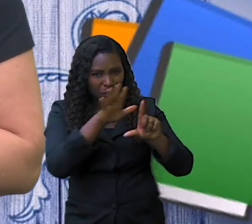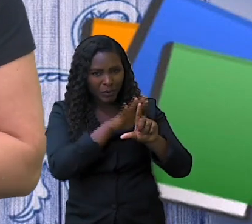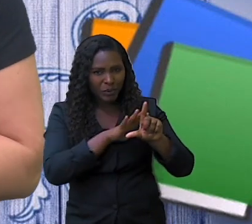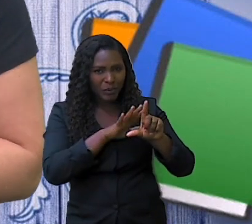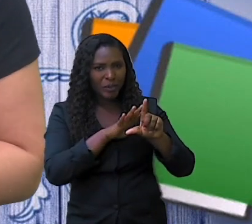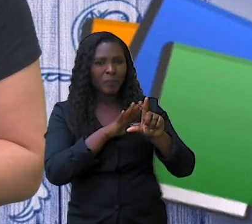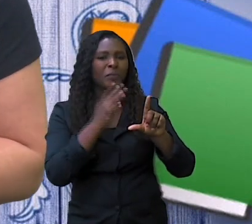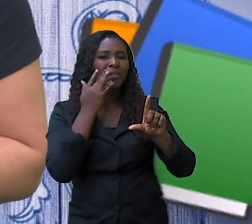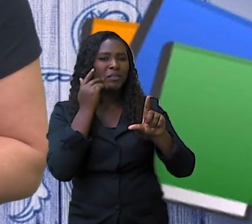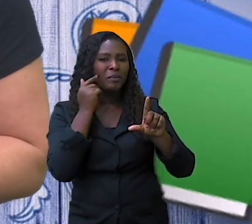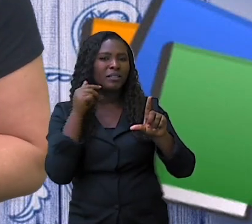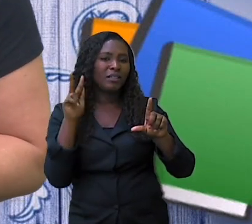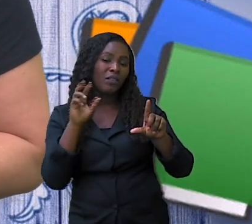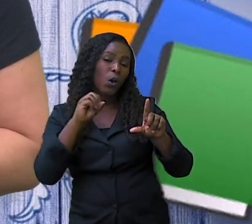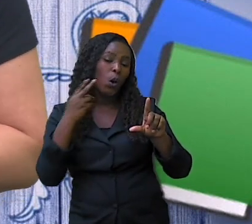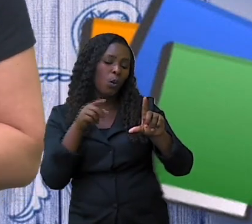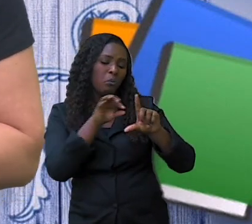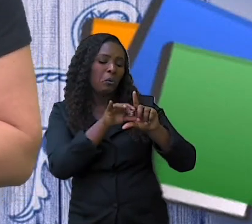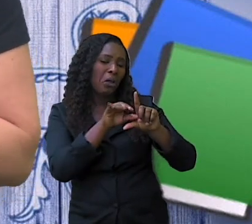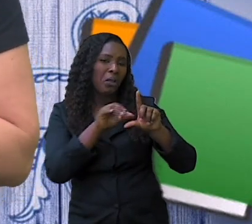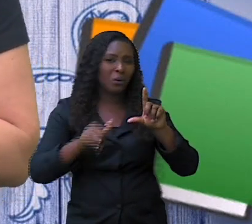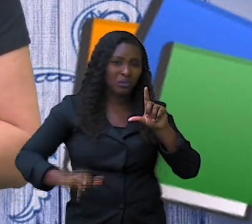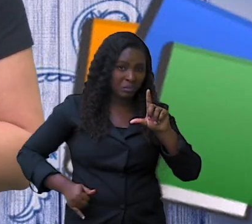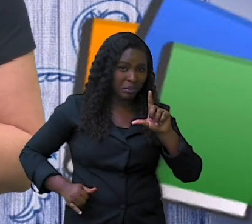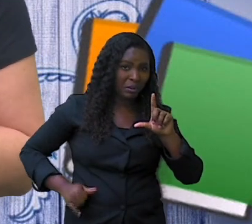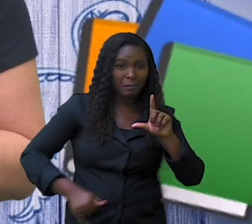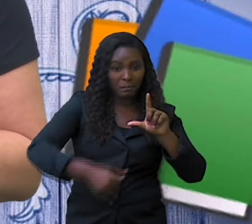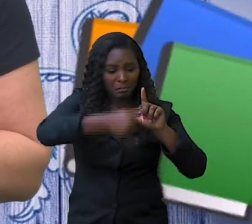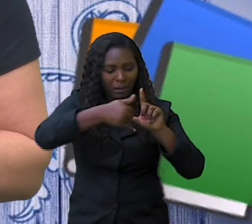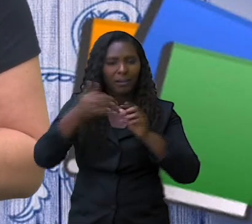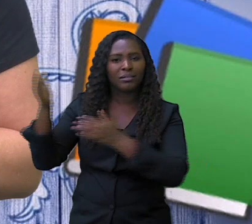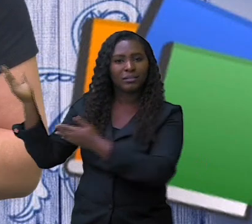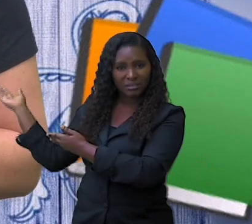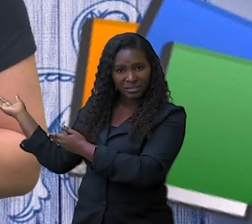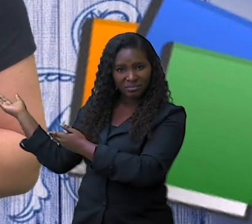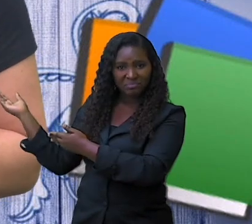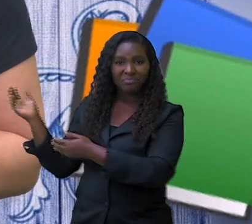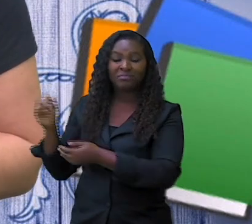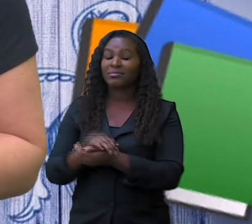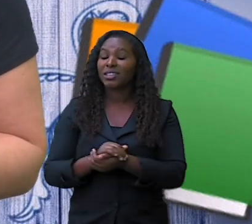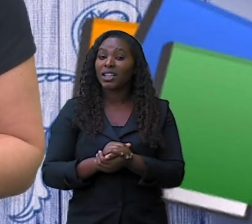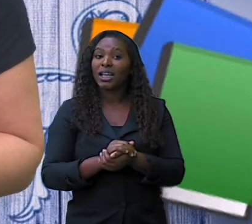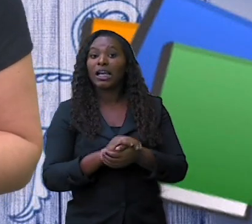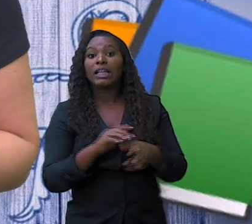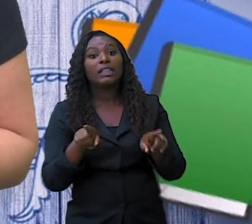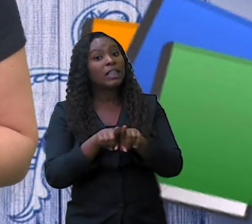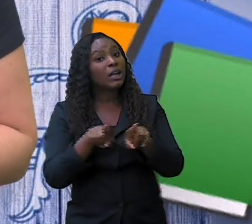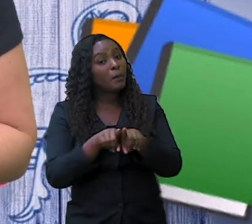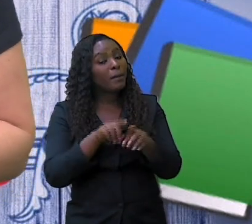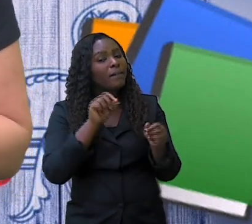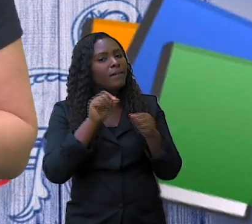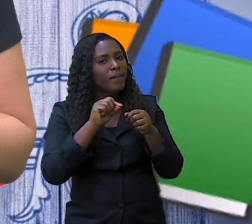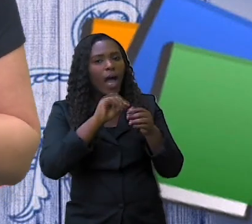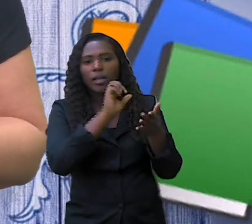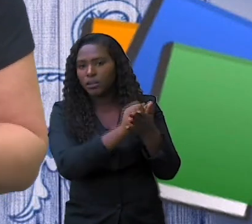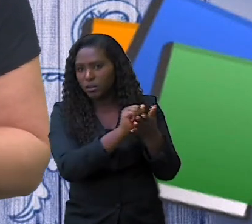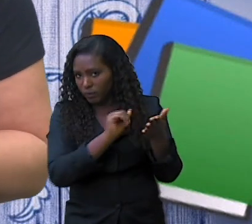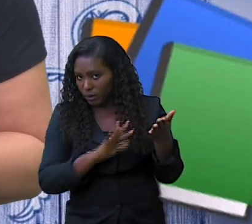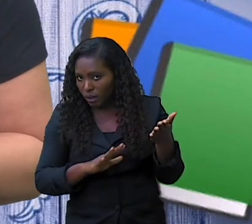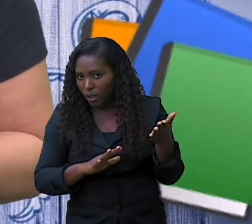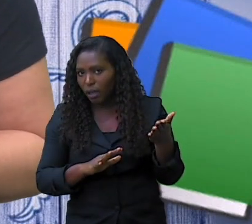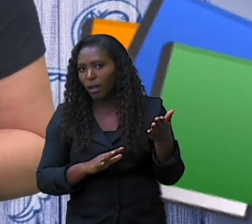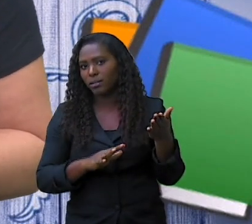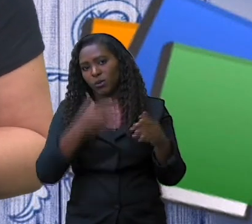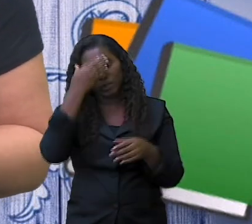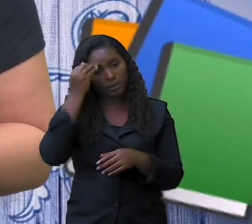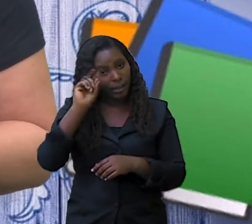smedgv/aluno ou aponte a câmera do seu celular para o QR Code no canto da tela. Não deixem de realizar as atividades. Não se esqueça,